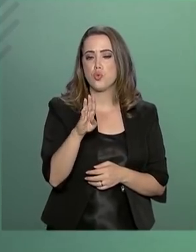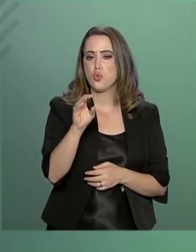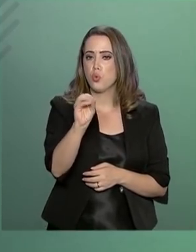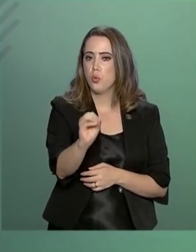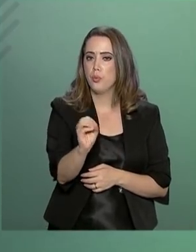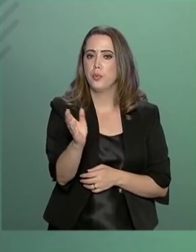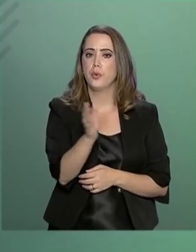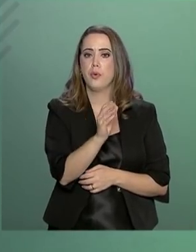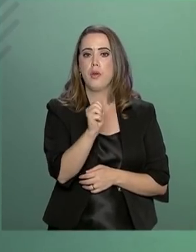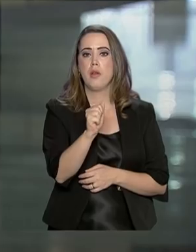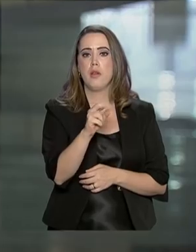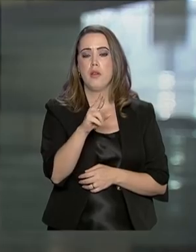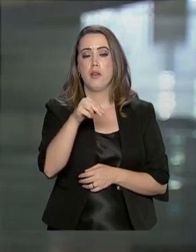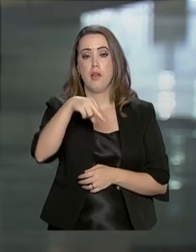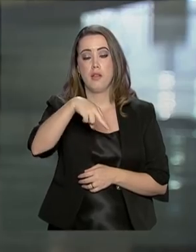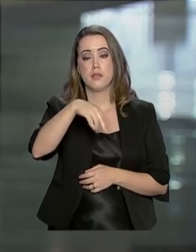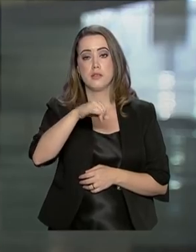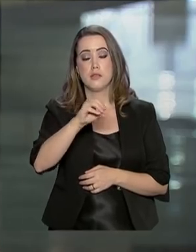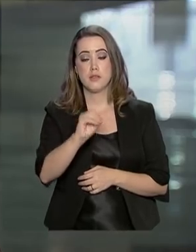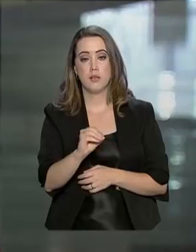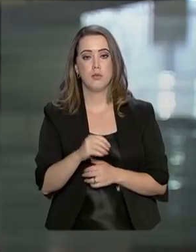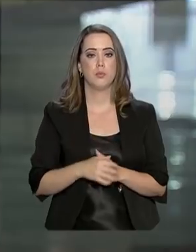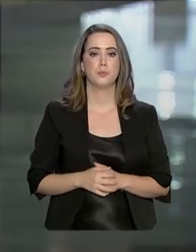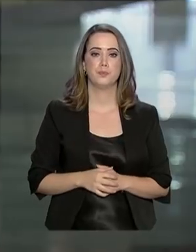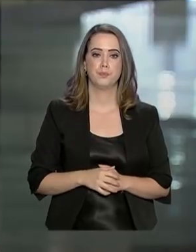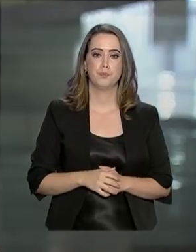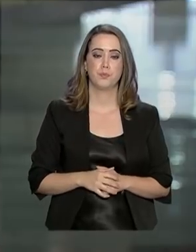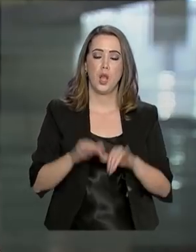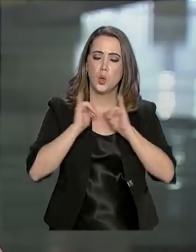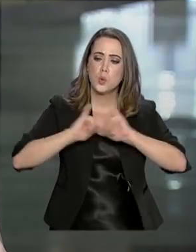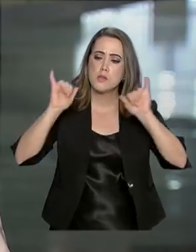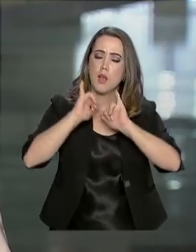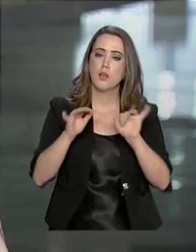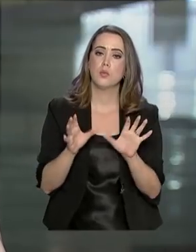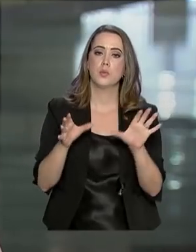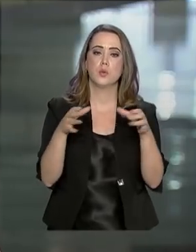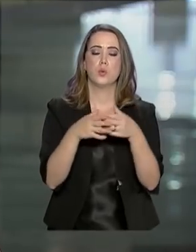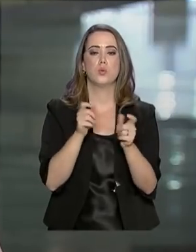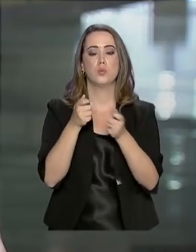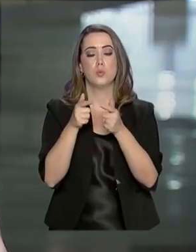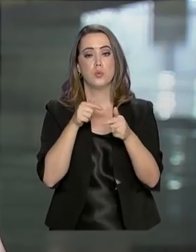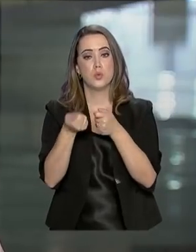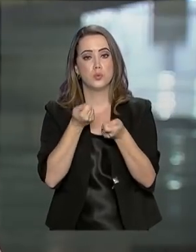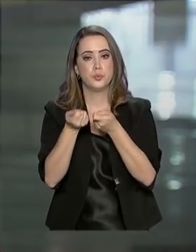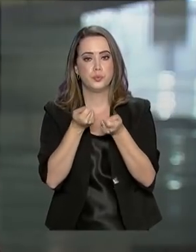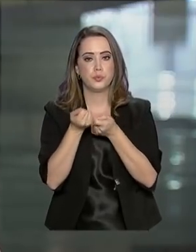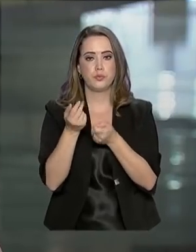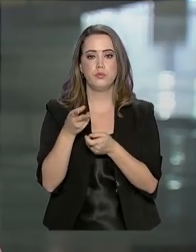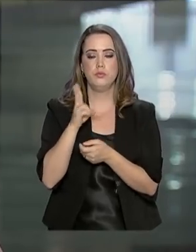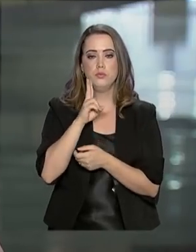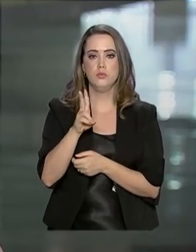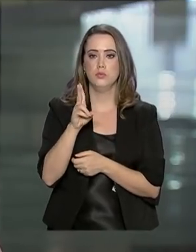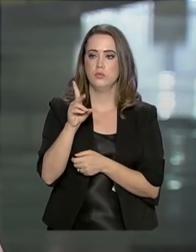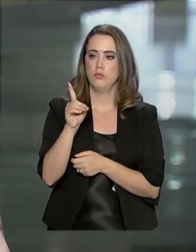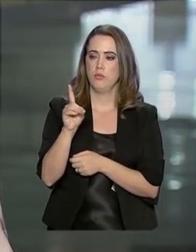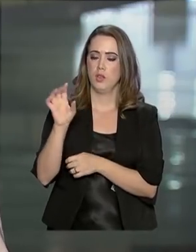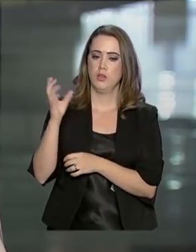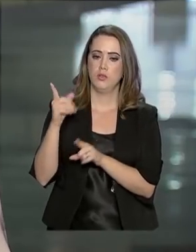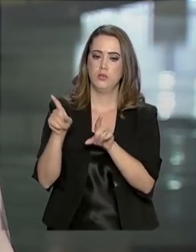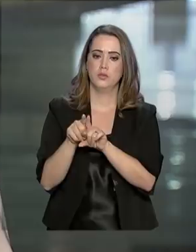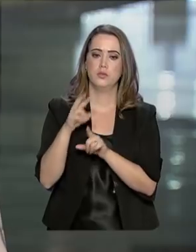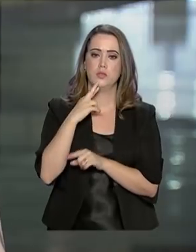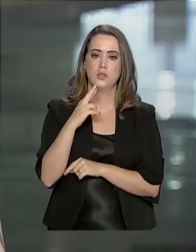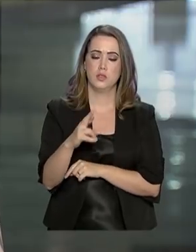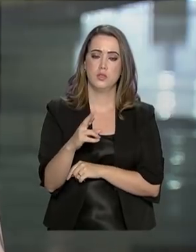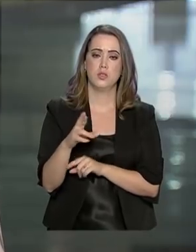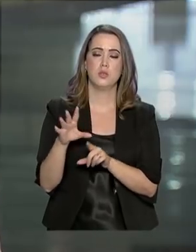e cadmio essa medida foi anunciada pelo comitê de gestão e avaliação a desastres a de